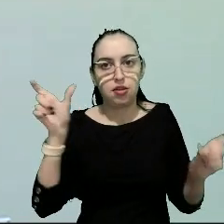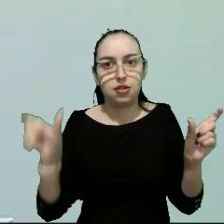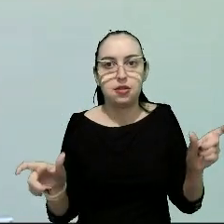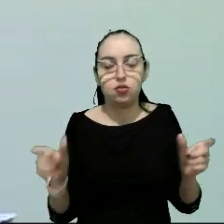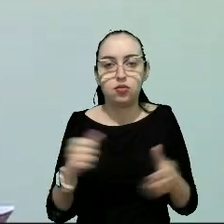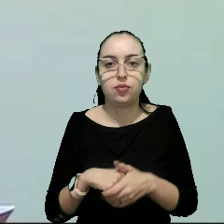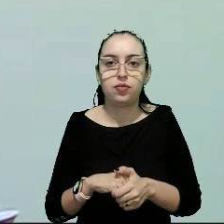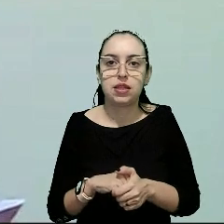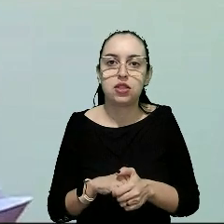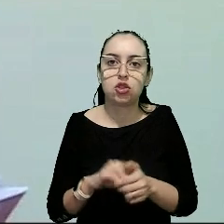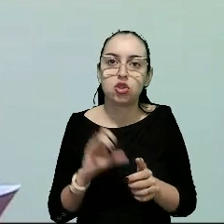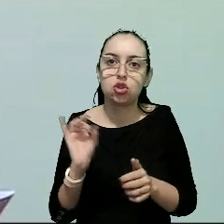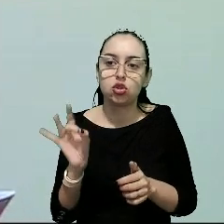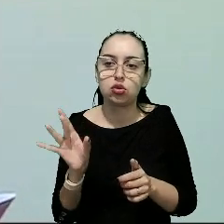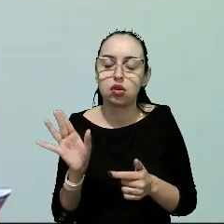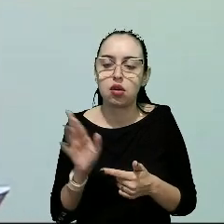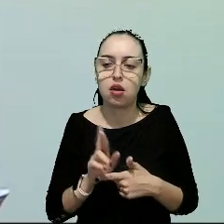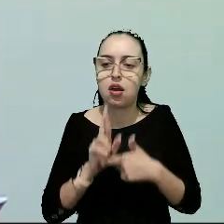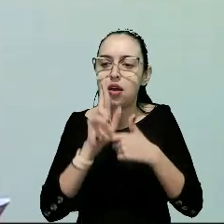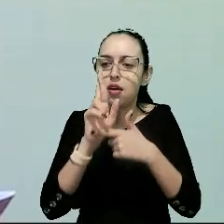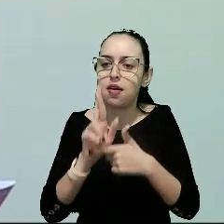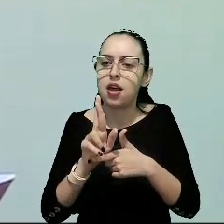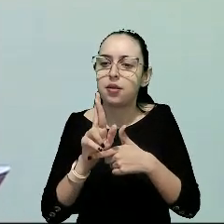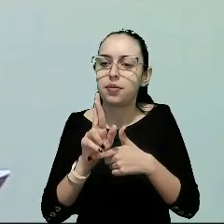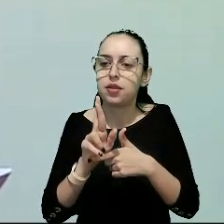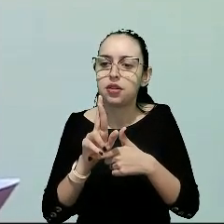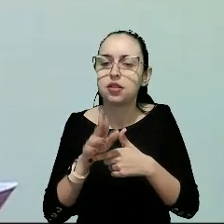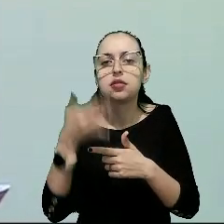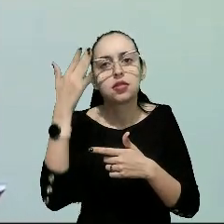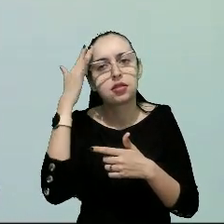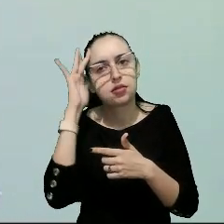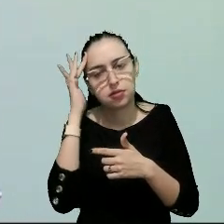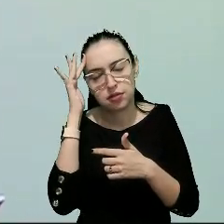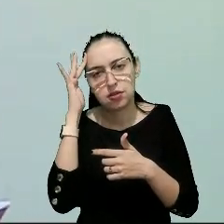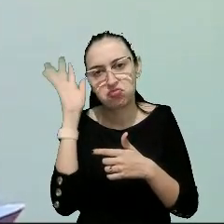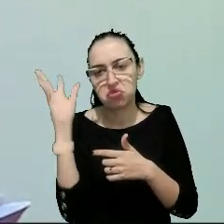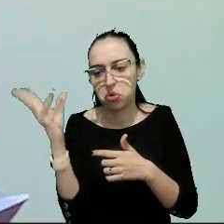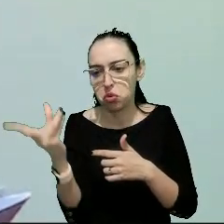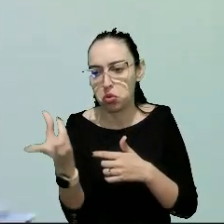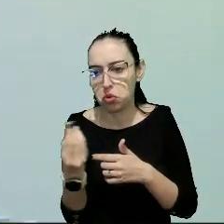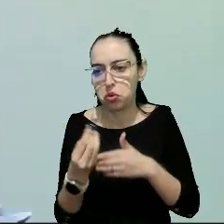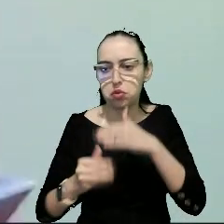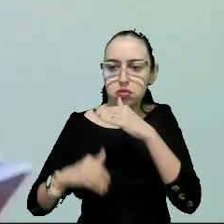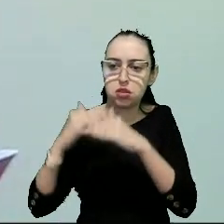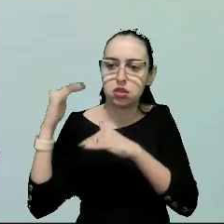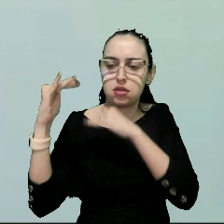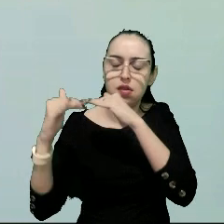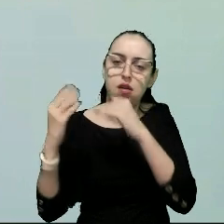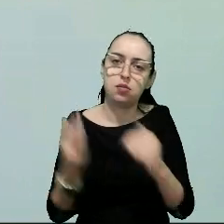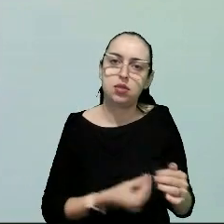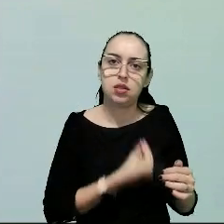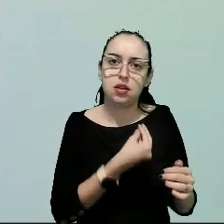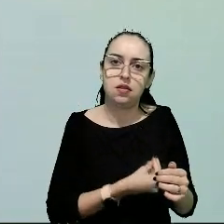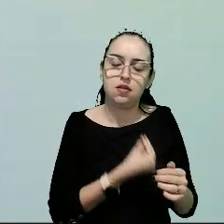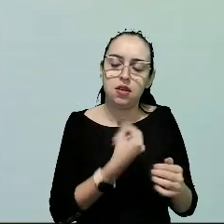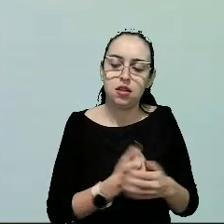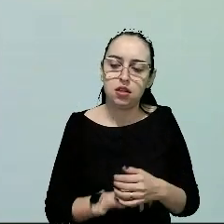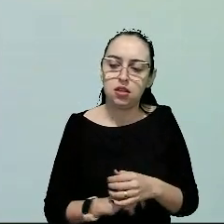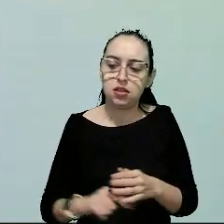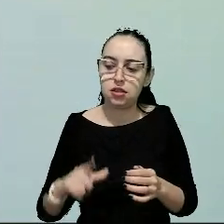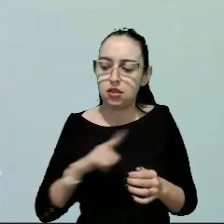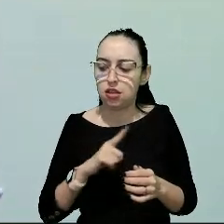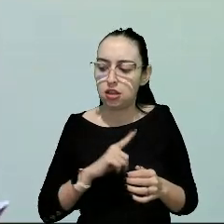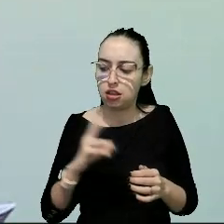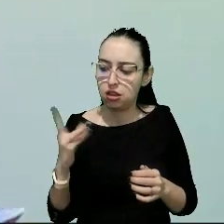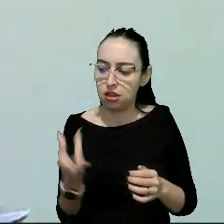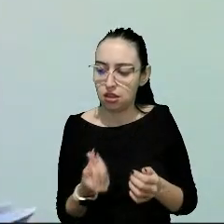nós. Apenas assumindo consciente, plenamente, em todas as fases da vida,